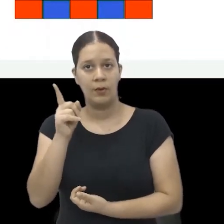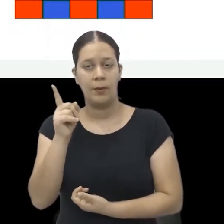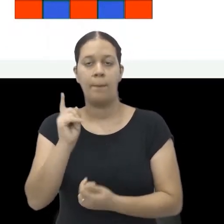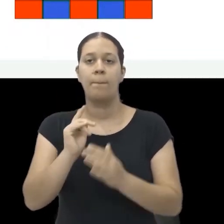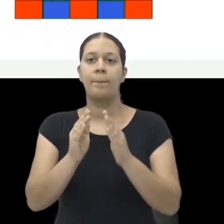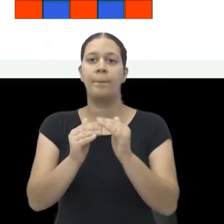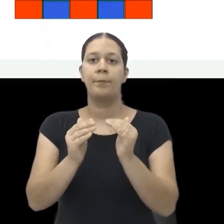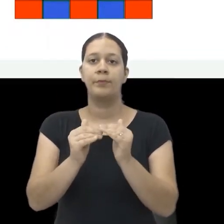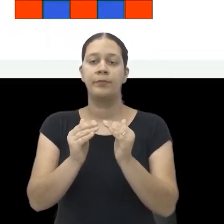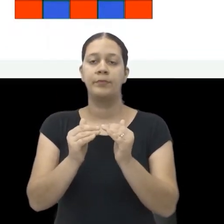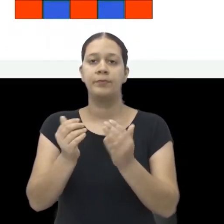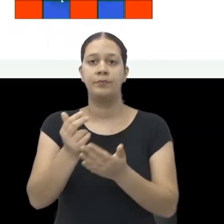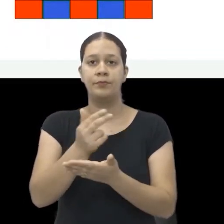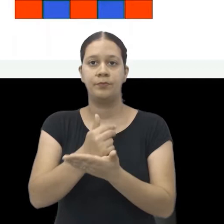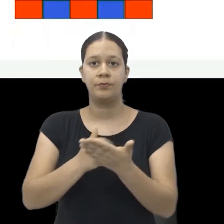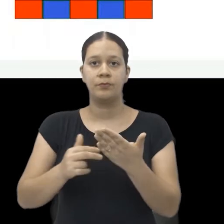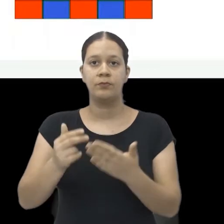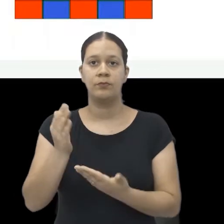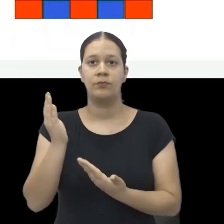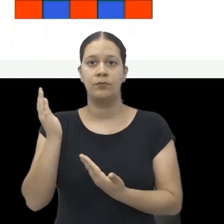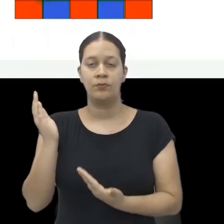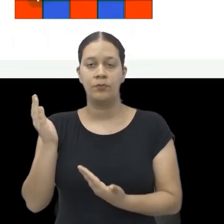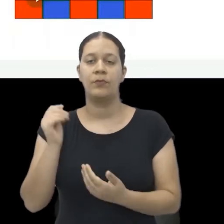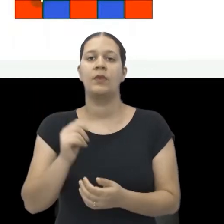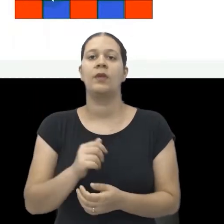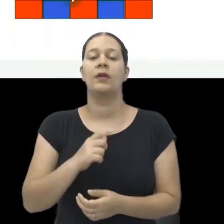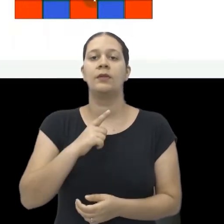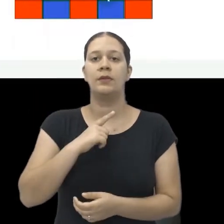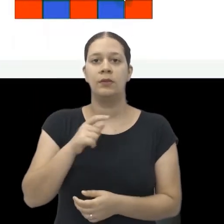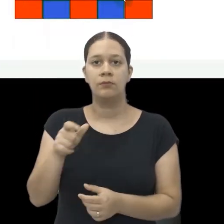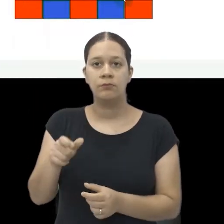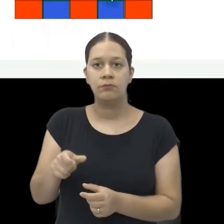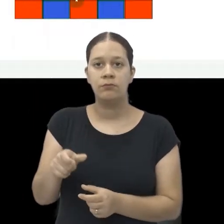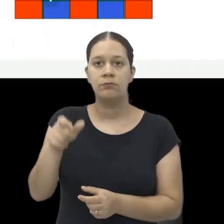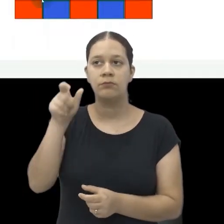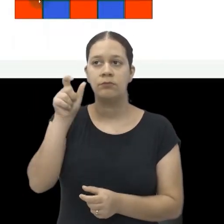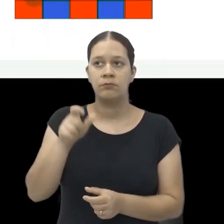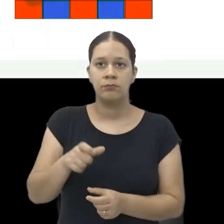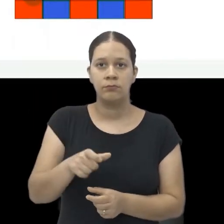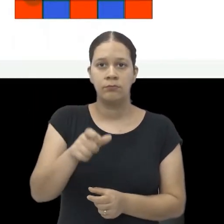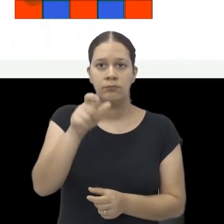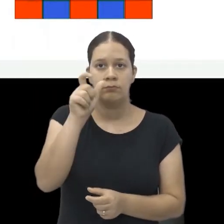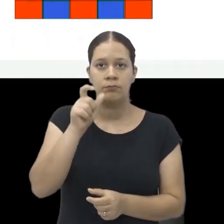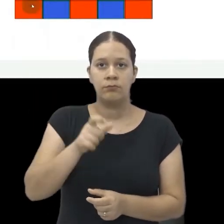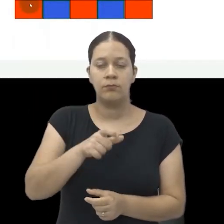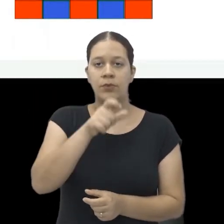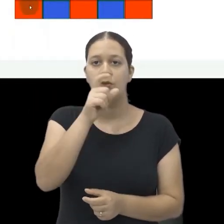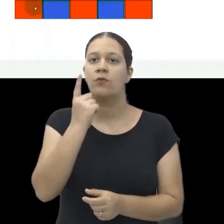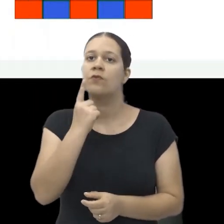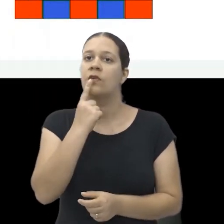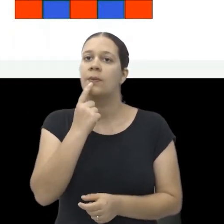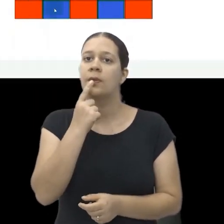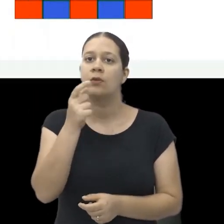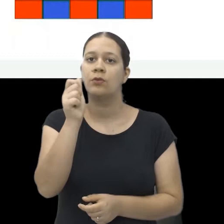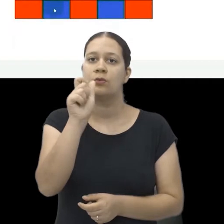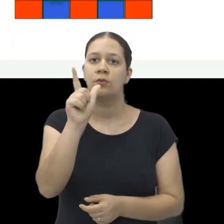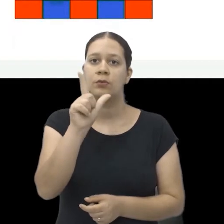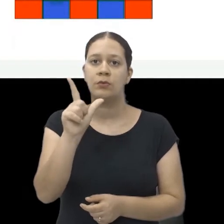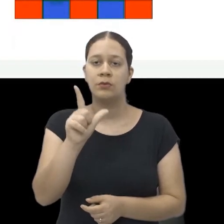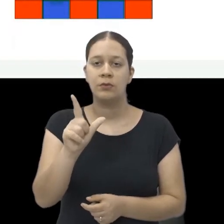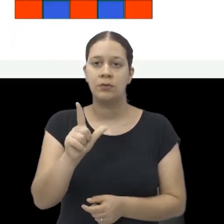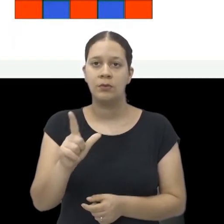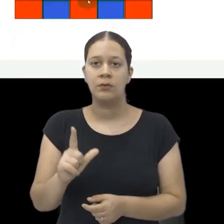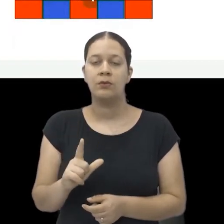se pede. A imagem é essa daqui, né? É formada por colunas de cores vermelho e